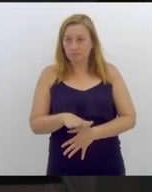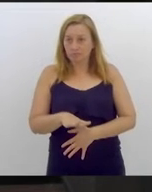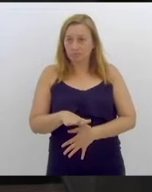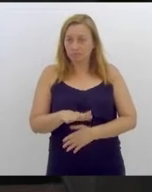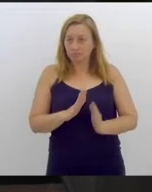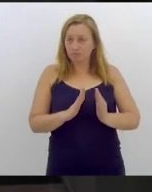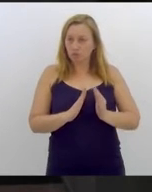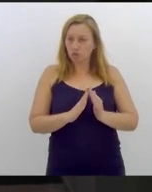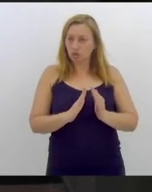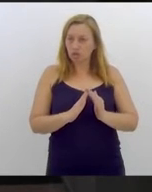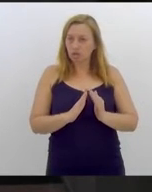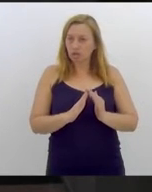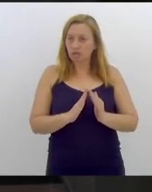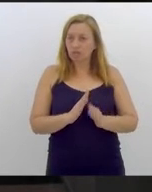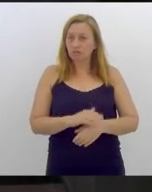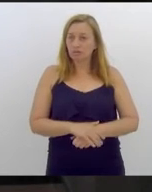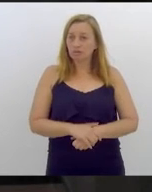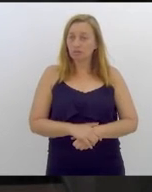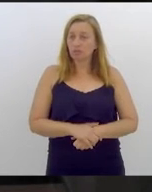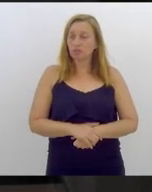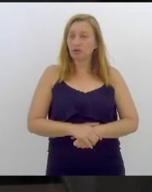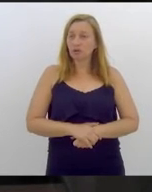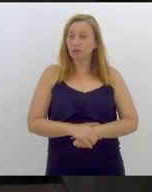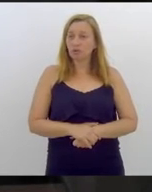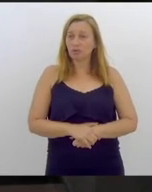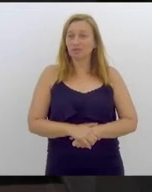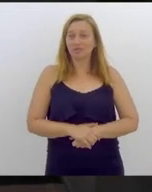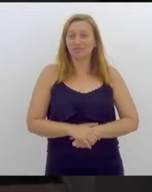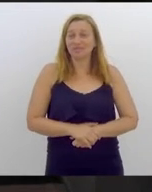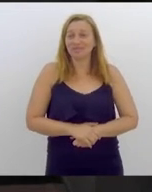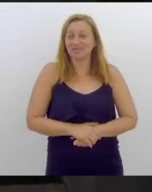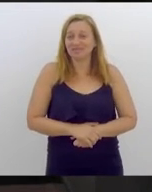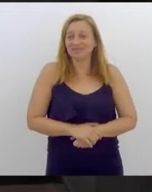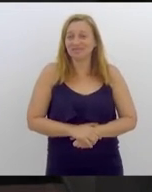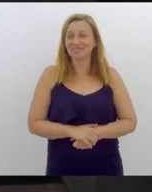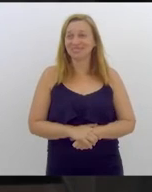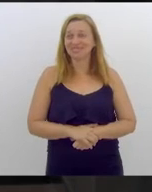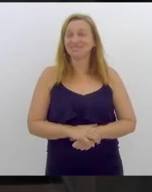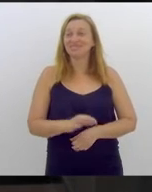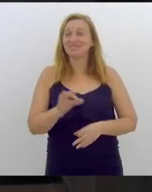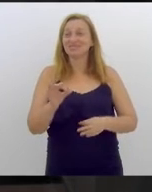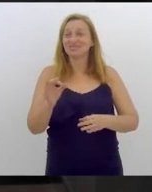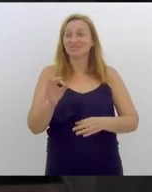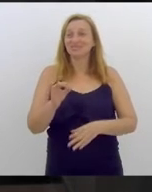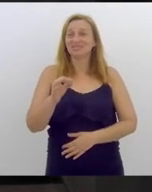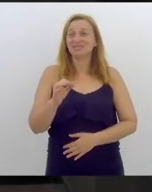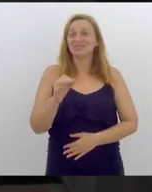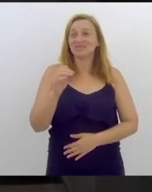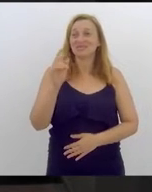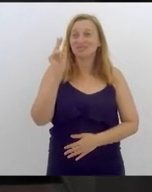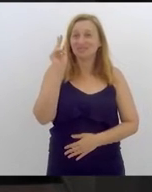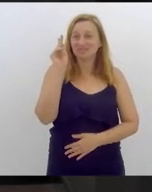vi outro aconteceu a senhora Presidente outro fato inédito